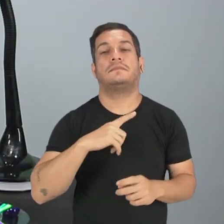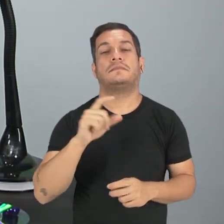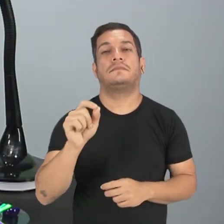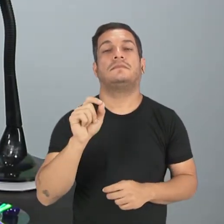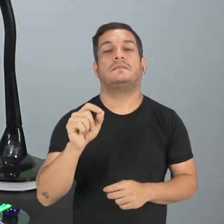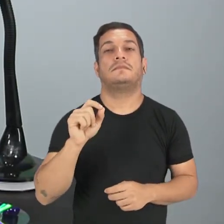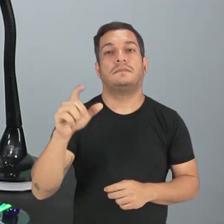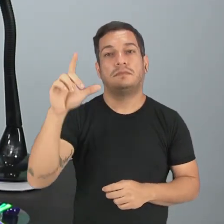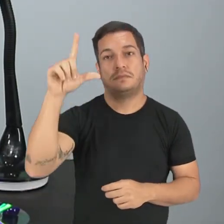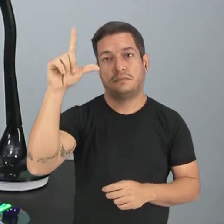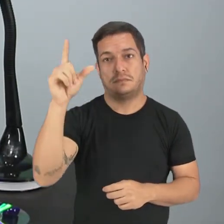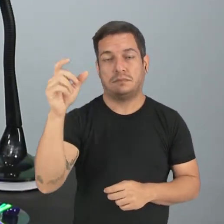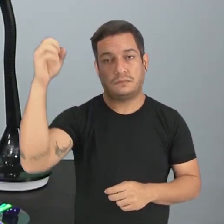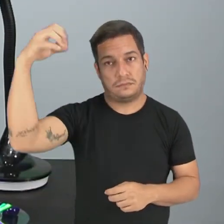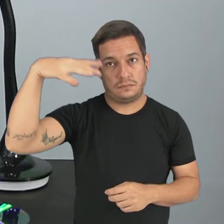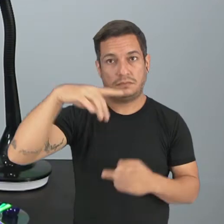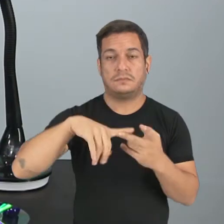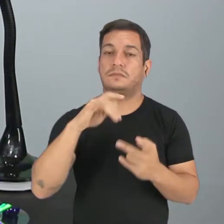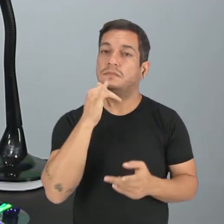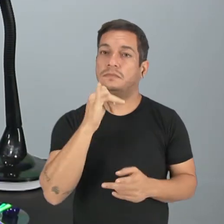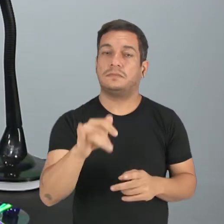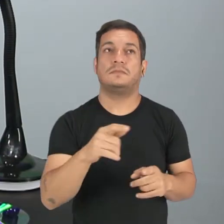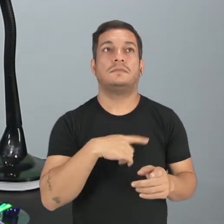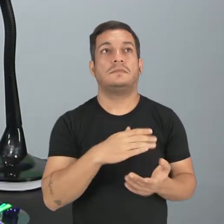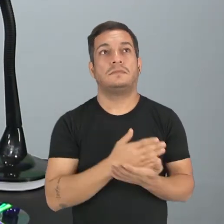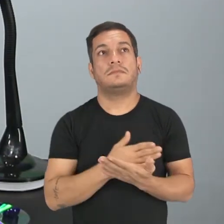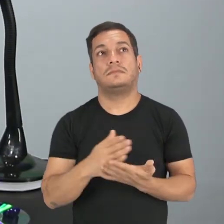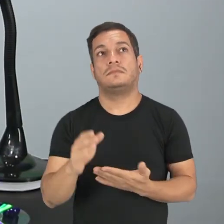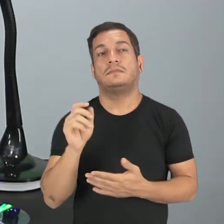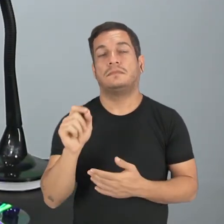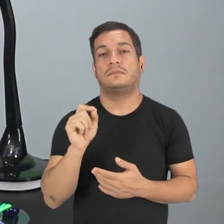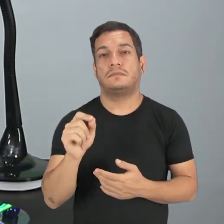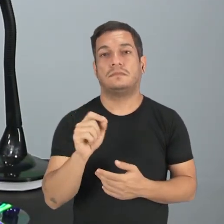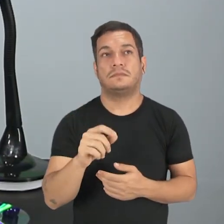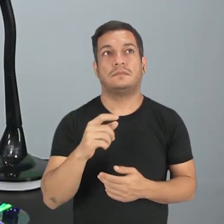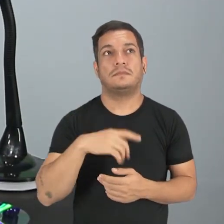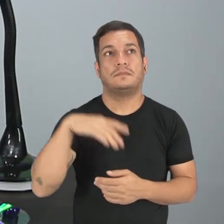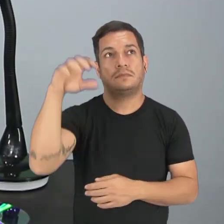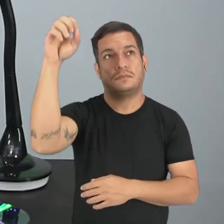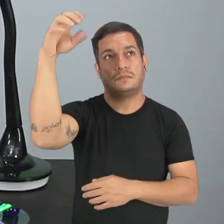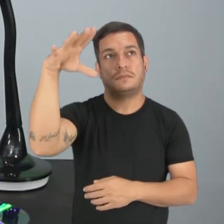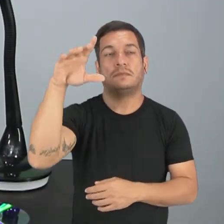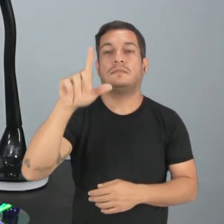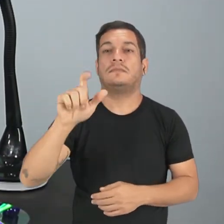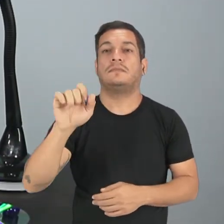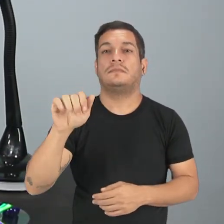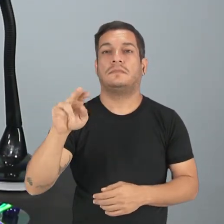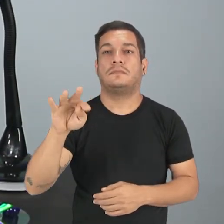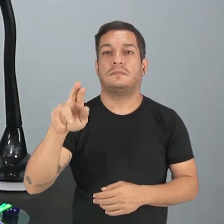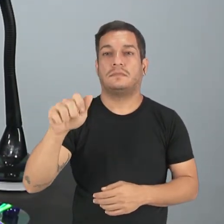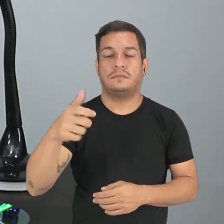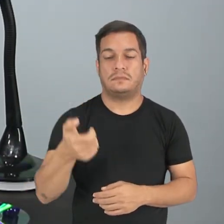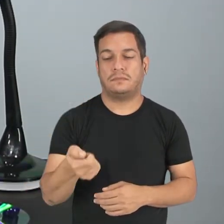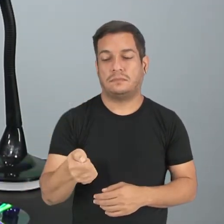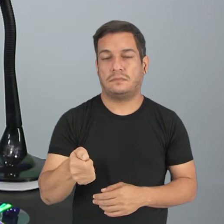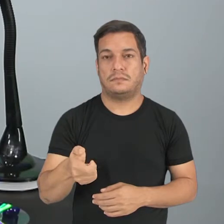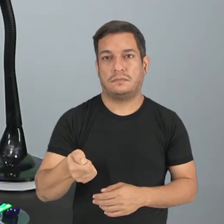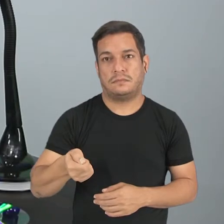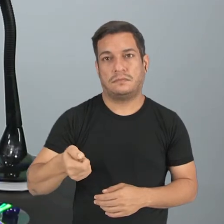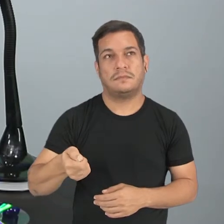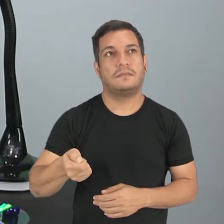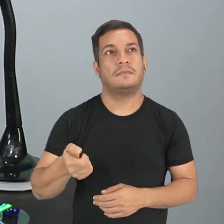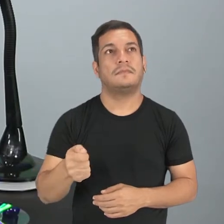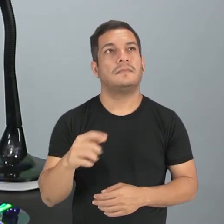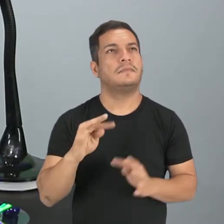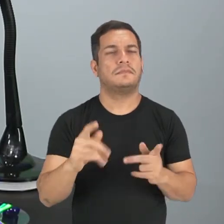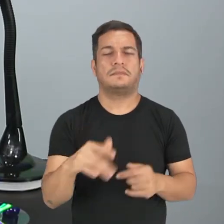refletem luz, né, energia. Eu vou começar pela lanterna. Como vocês podem ver, acho que